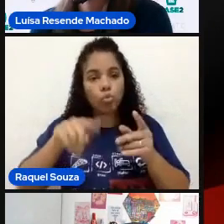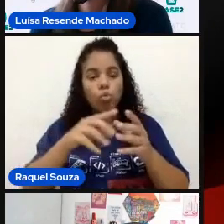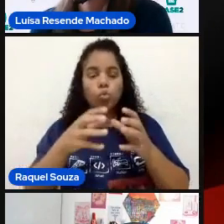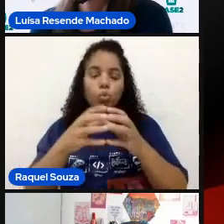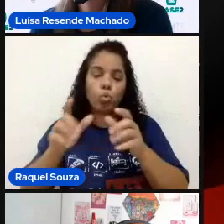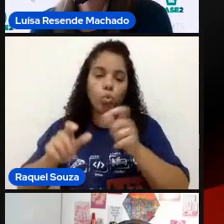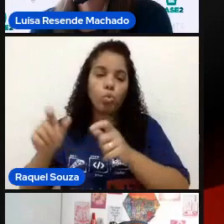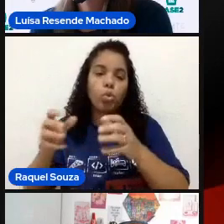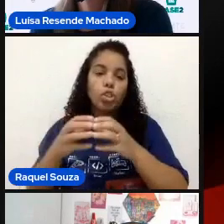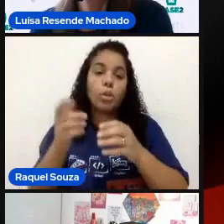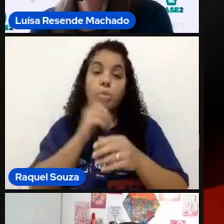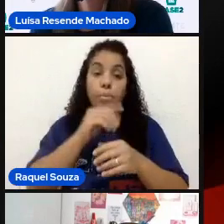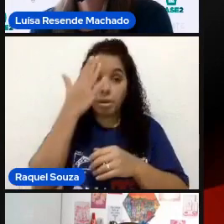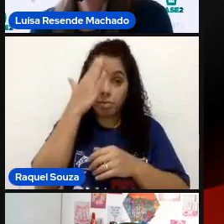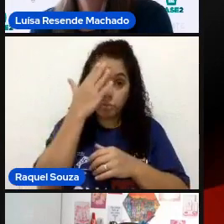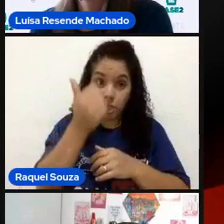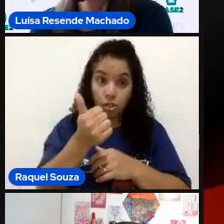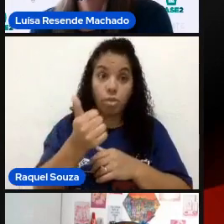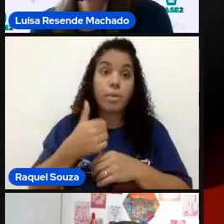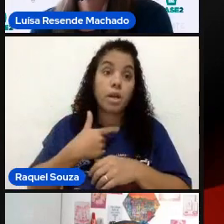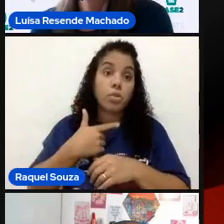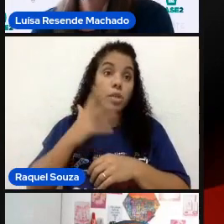conhecimento sobre essa solução.